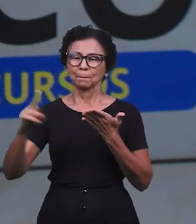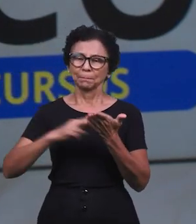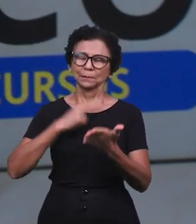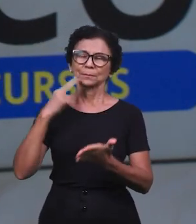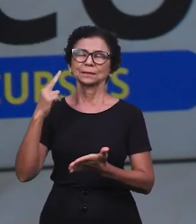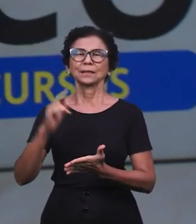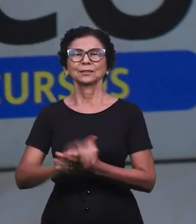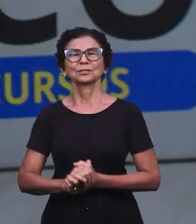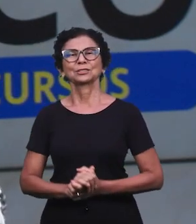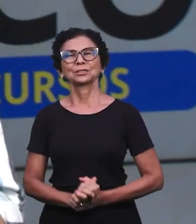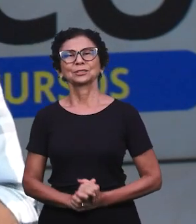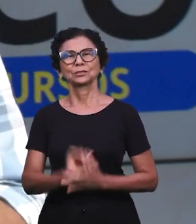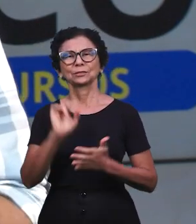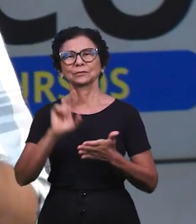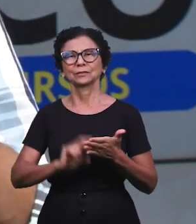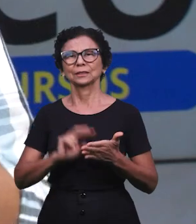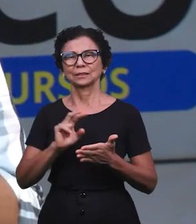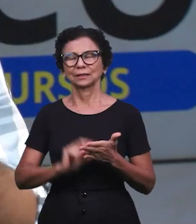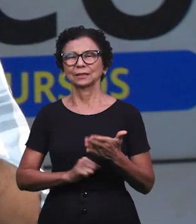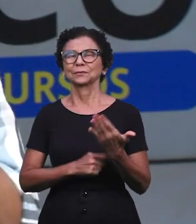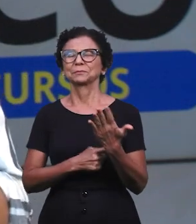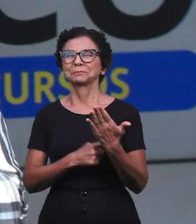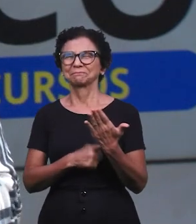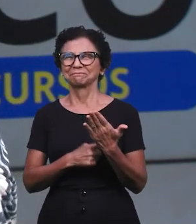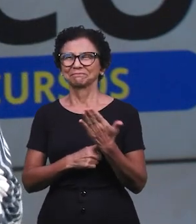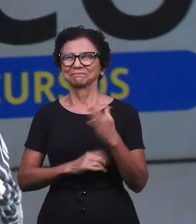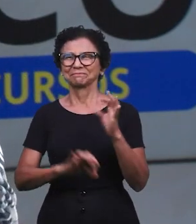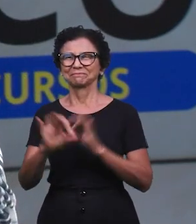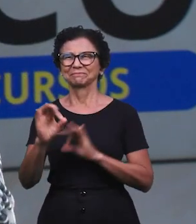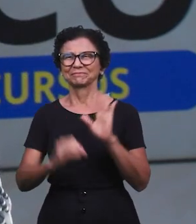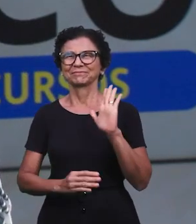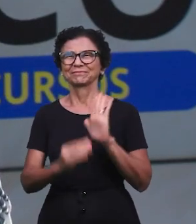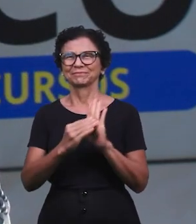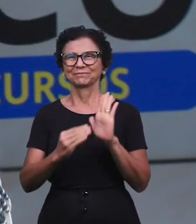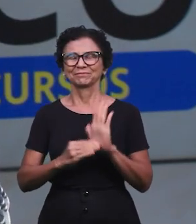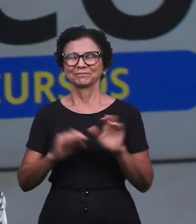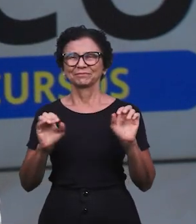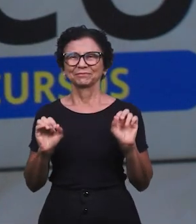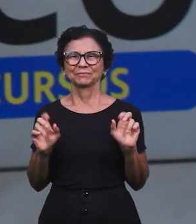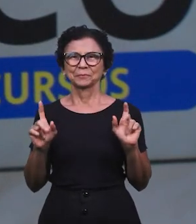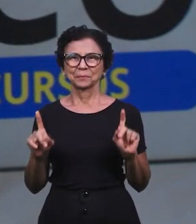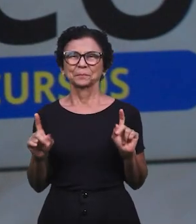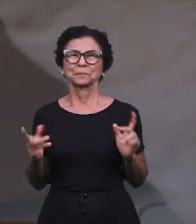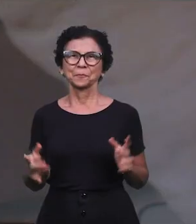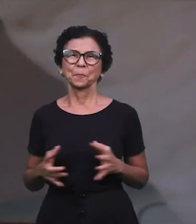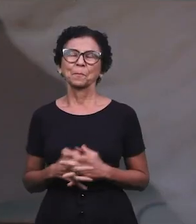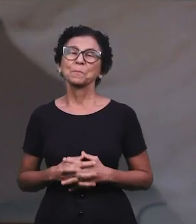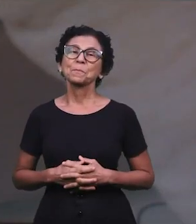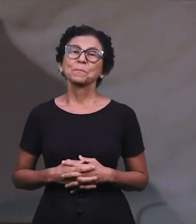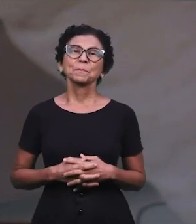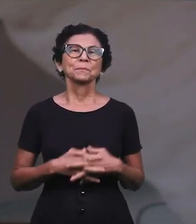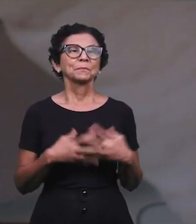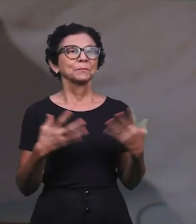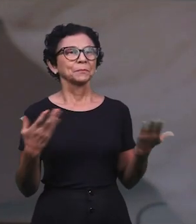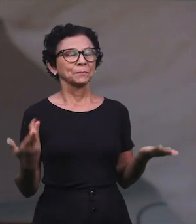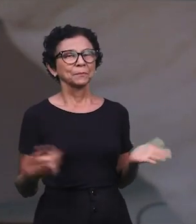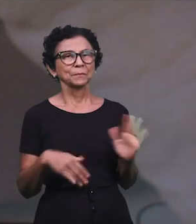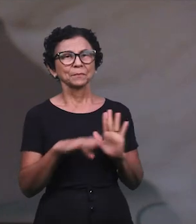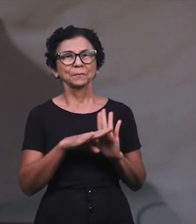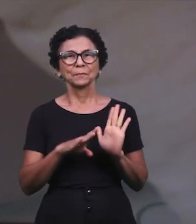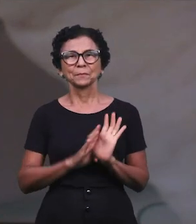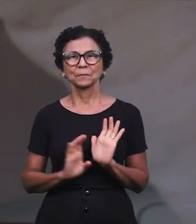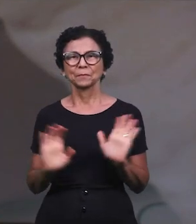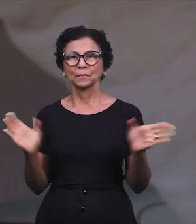mensagem que a gente vai ler e com certeza vai nos ajudar na produção dos conteúdos, ok? Então, esse foi o